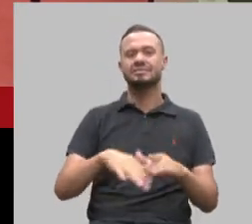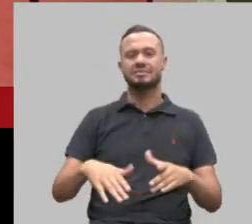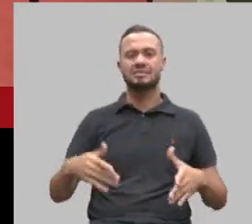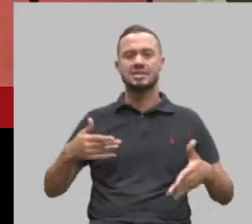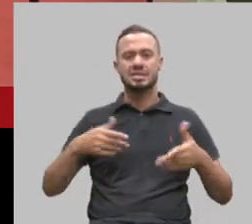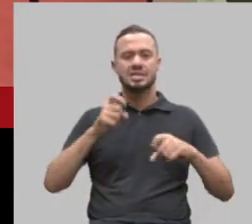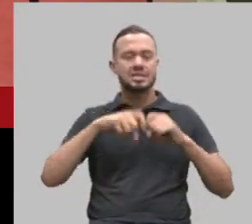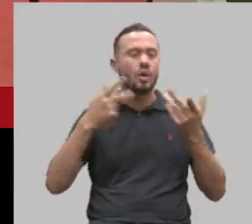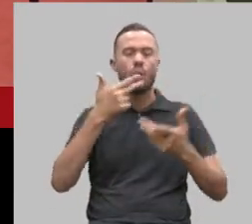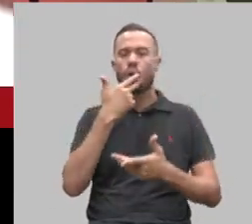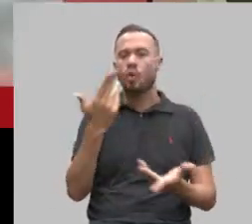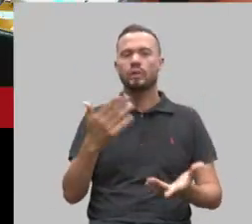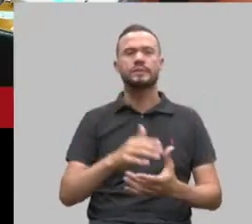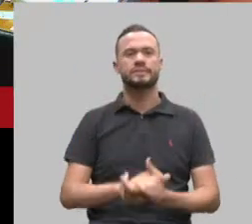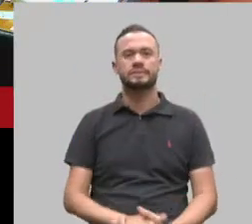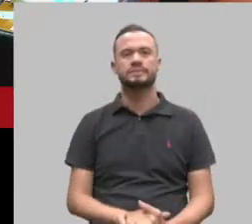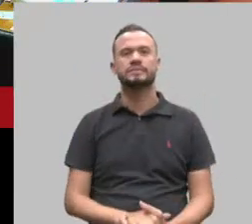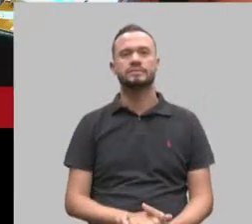cor